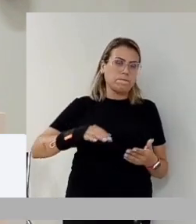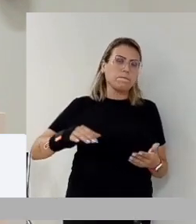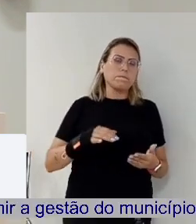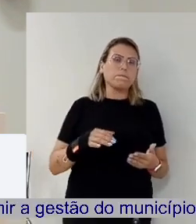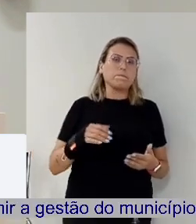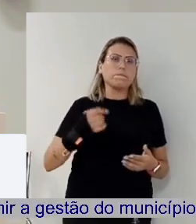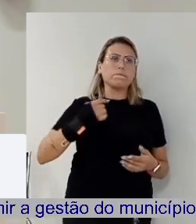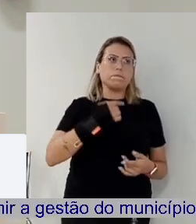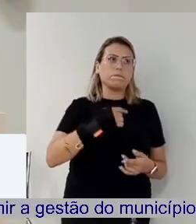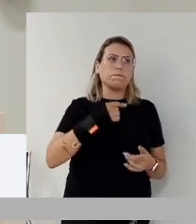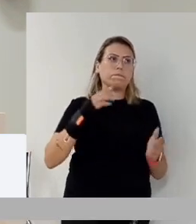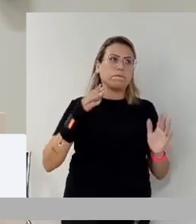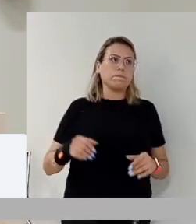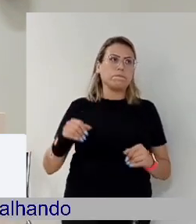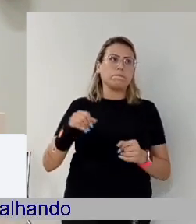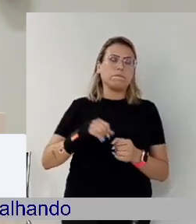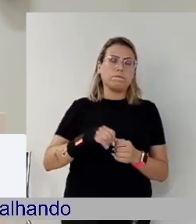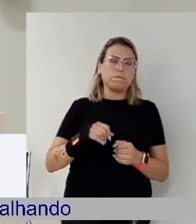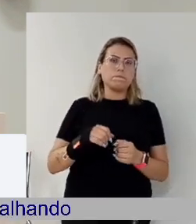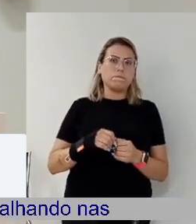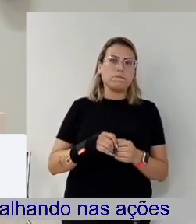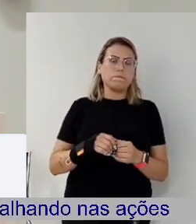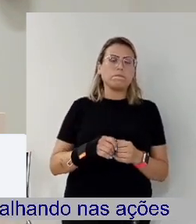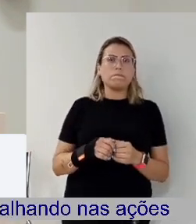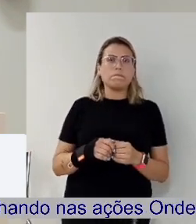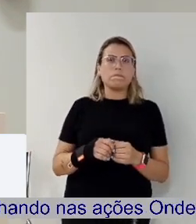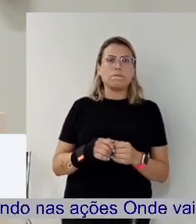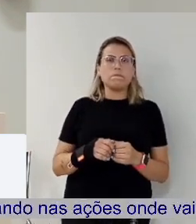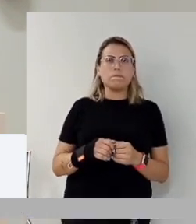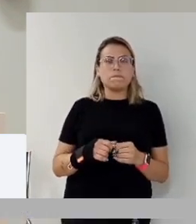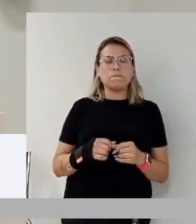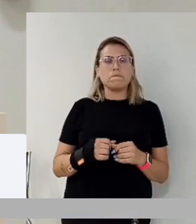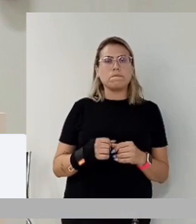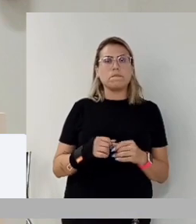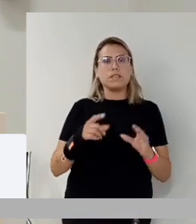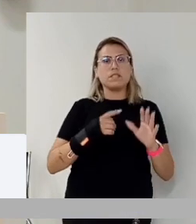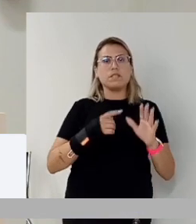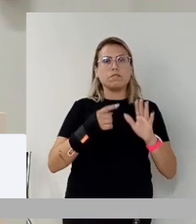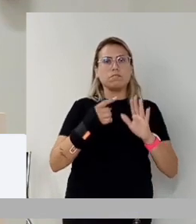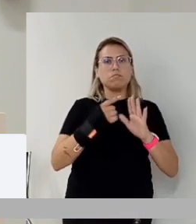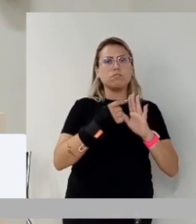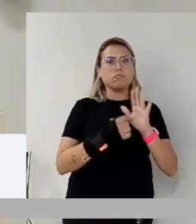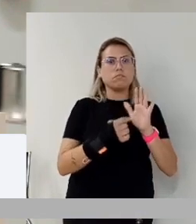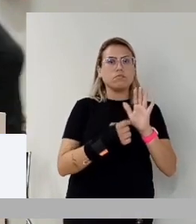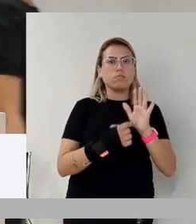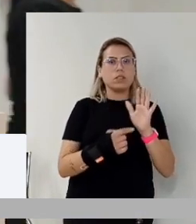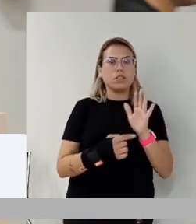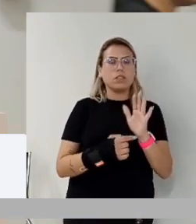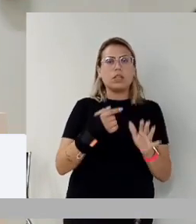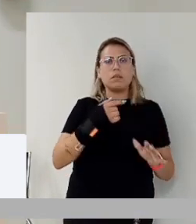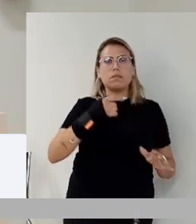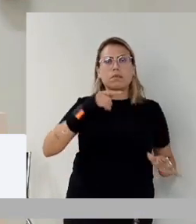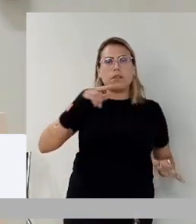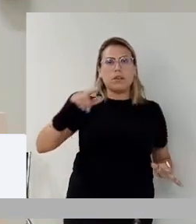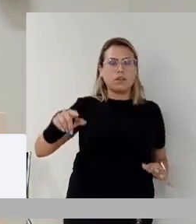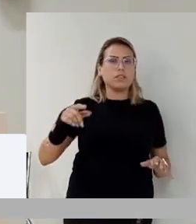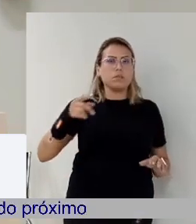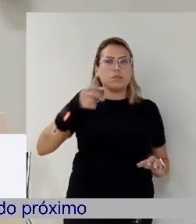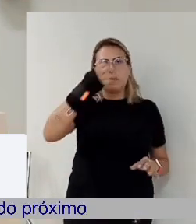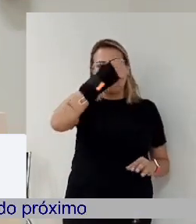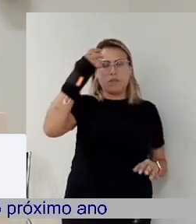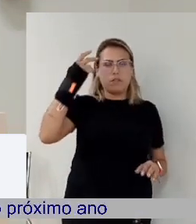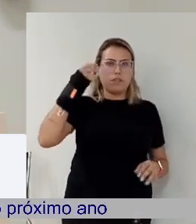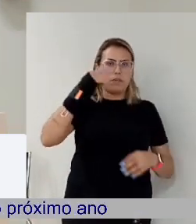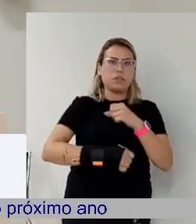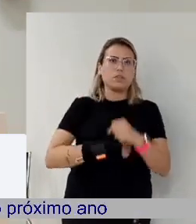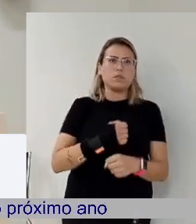nós já estamos trabalhando nas ações onde vai ser pontuado pro próximo gestor eh do próximo